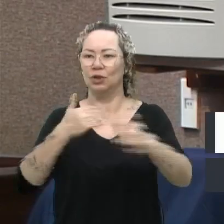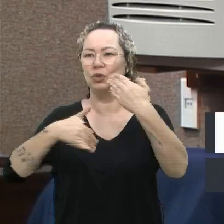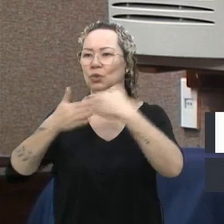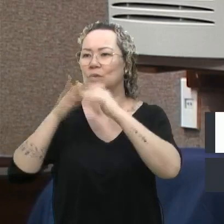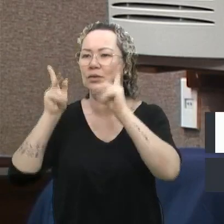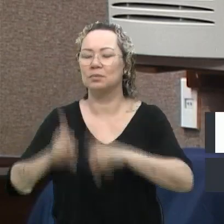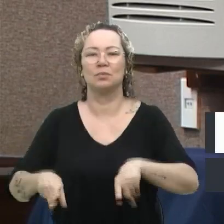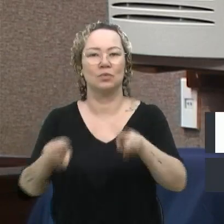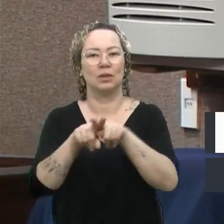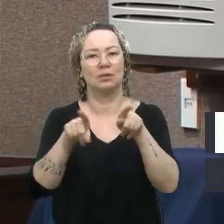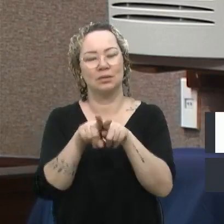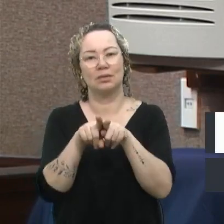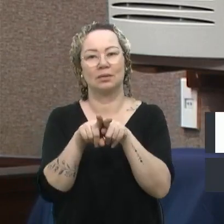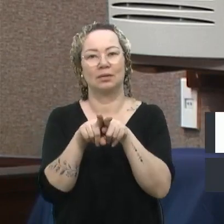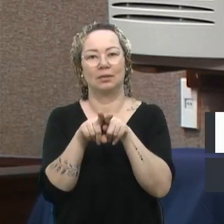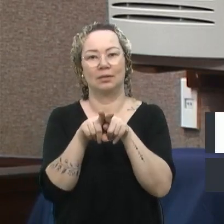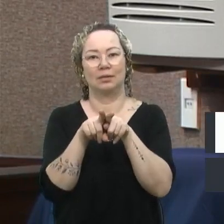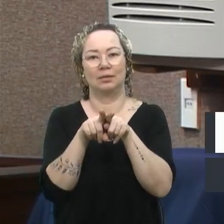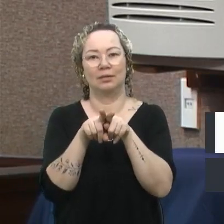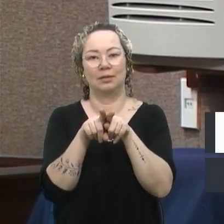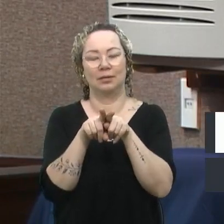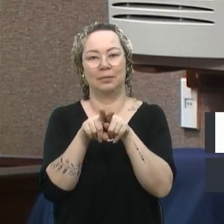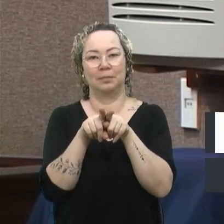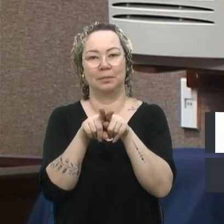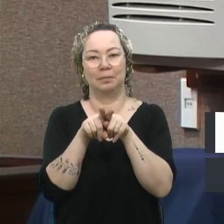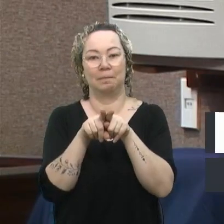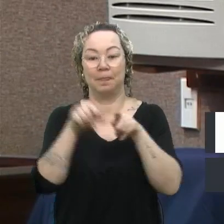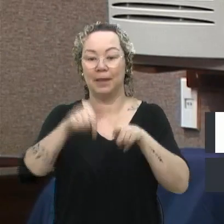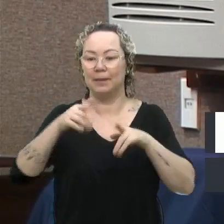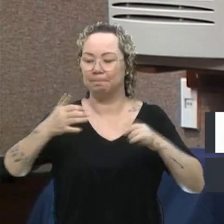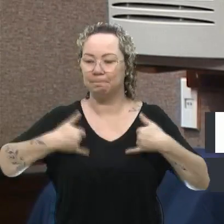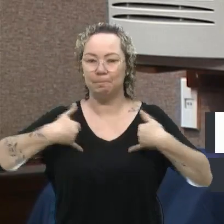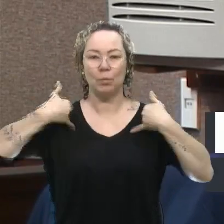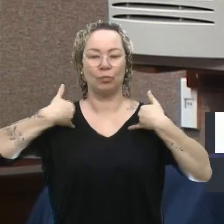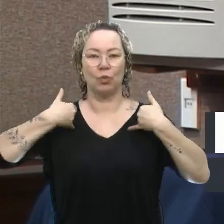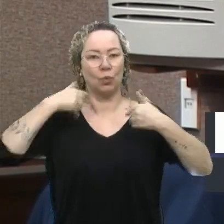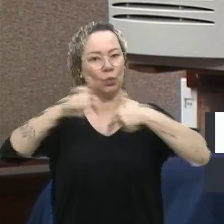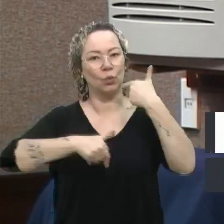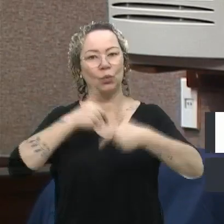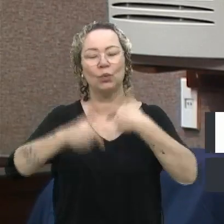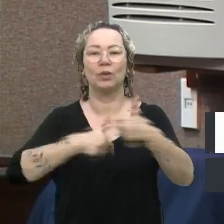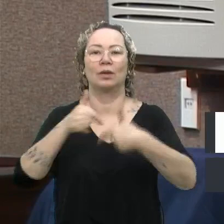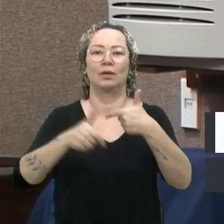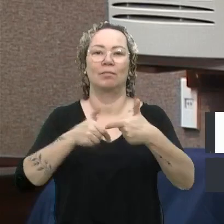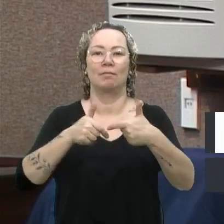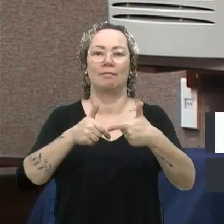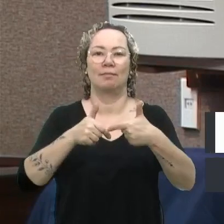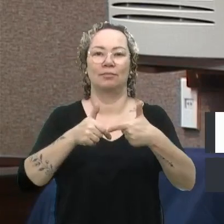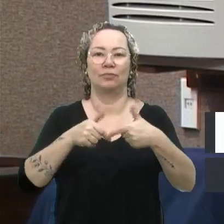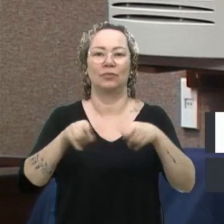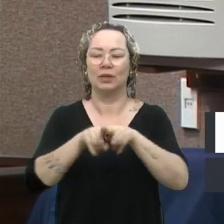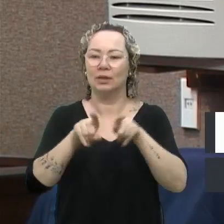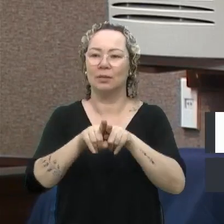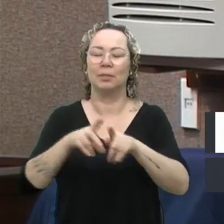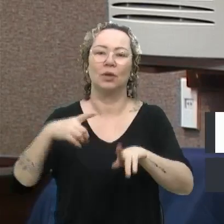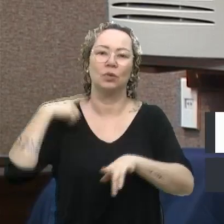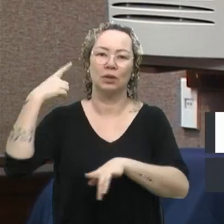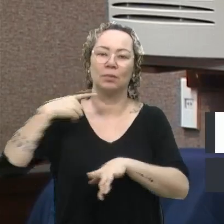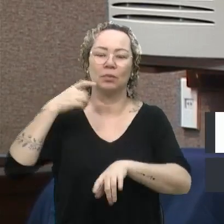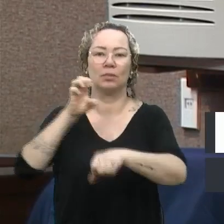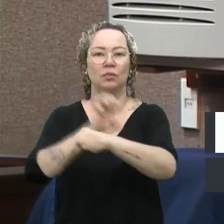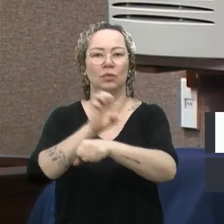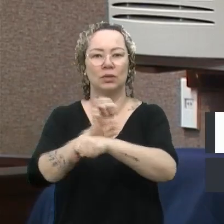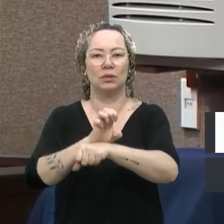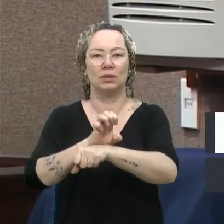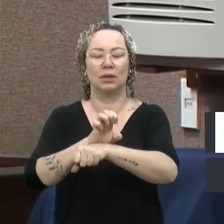também vamos dizer, dessa Frente Parlamentar nos honram com o trabalho. Dizer que também o deputado estadual